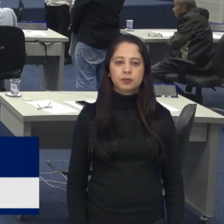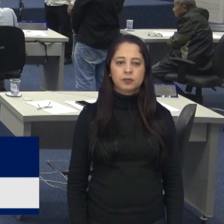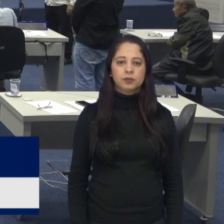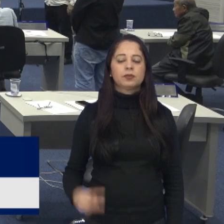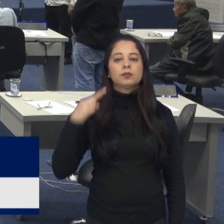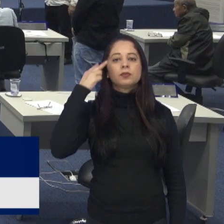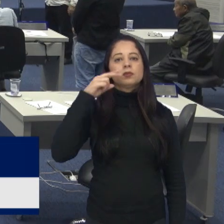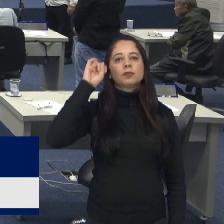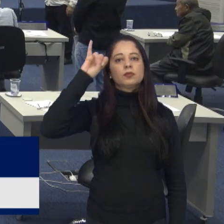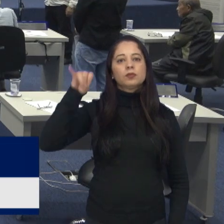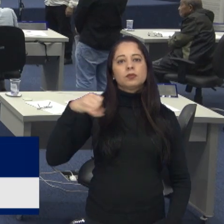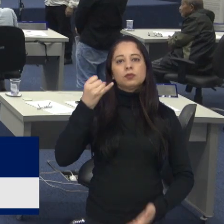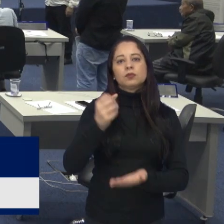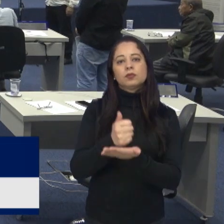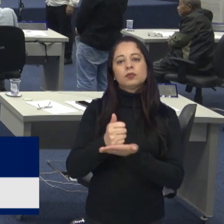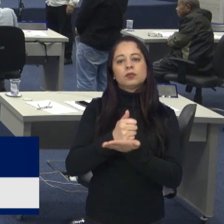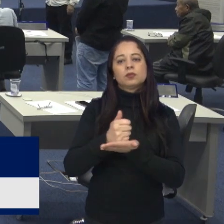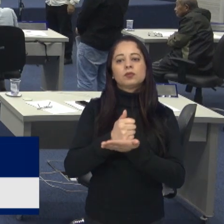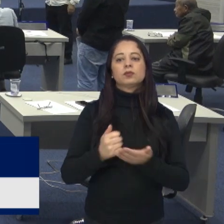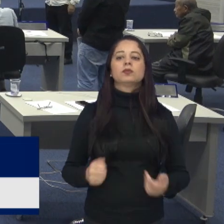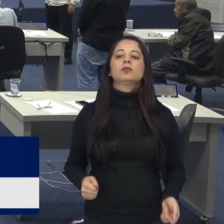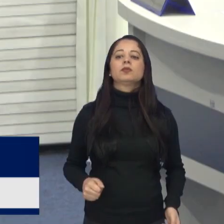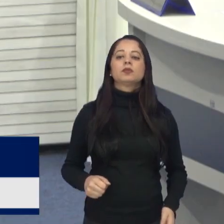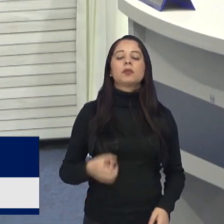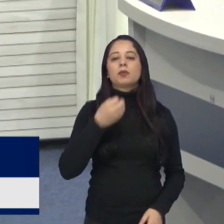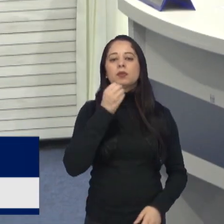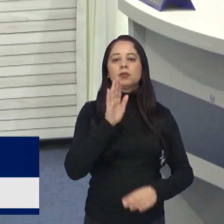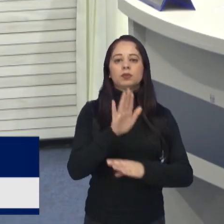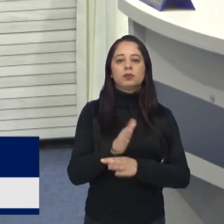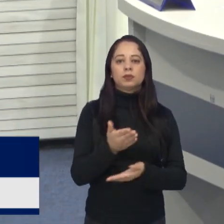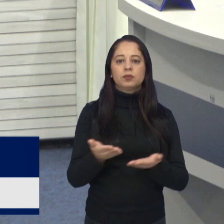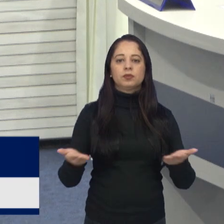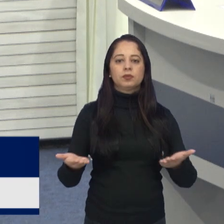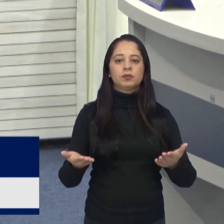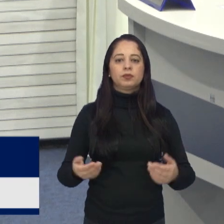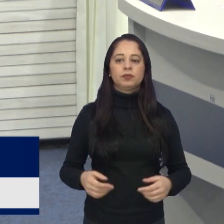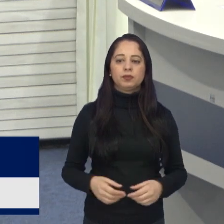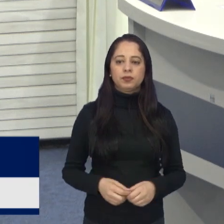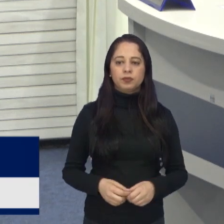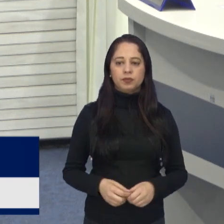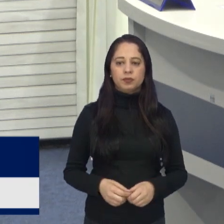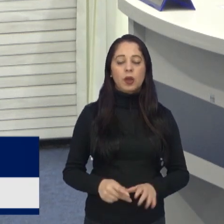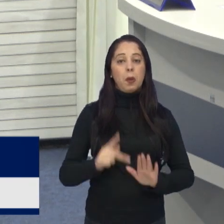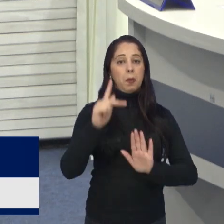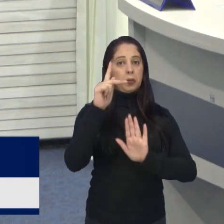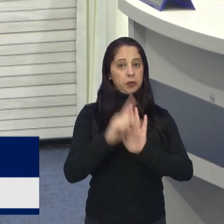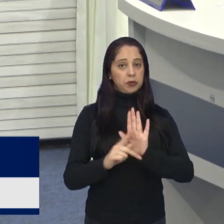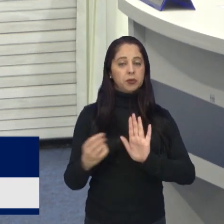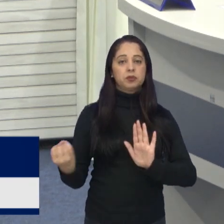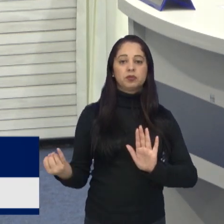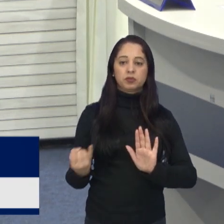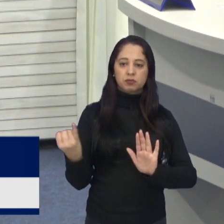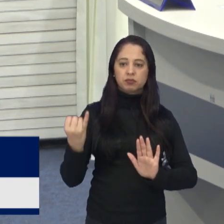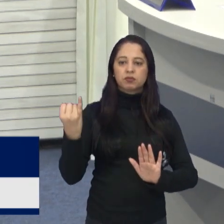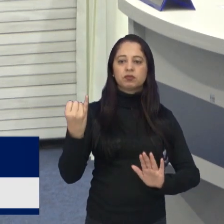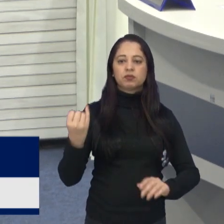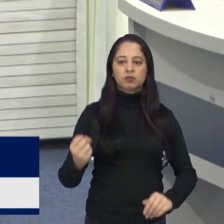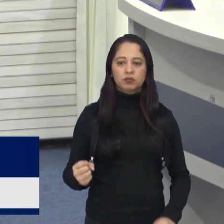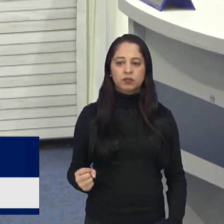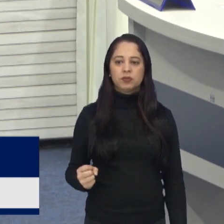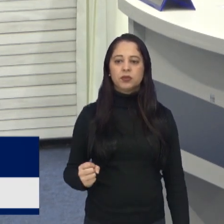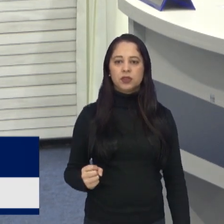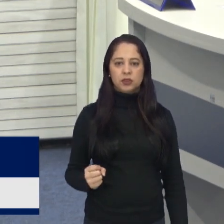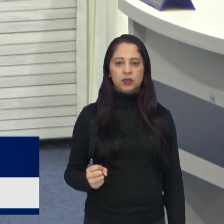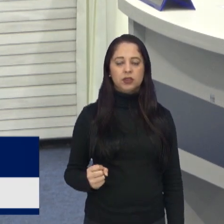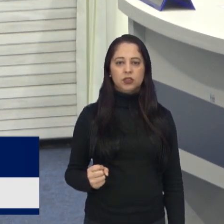vereador Júnior da Farmácia. Senhor presidente, vereadores, boa tarde. É um projeto importante, né? O nosso